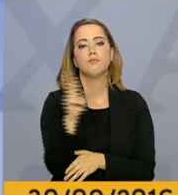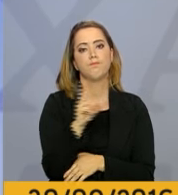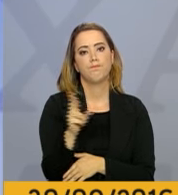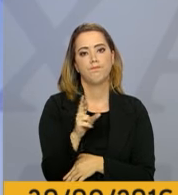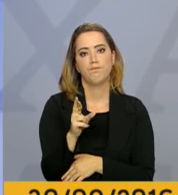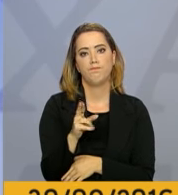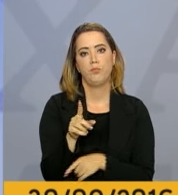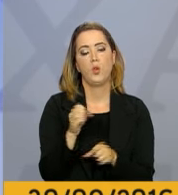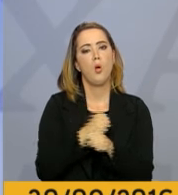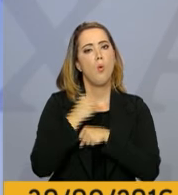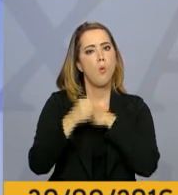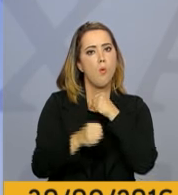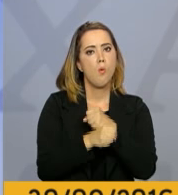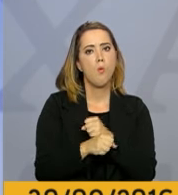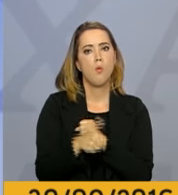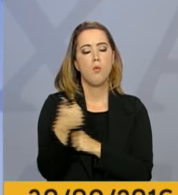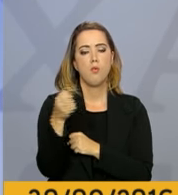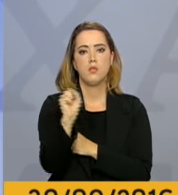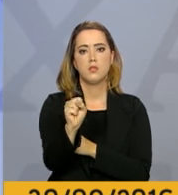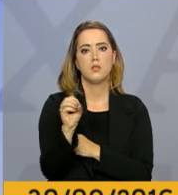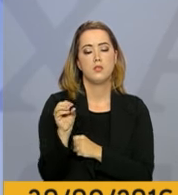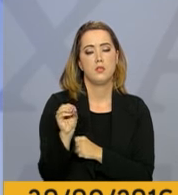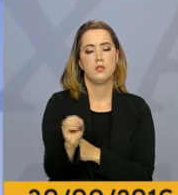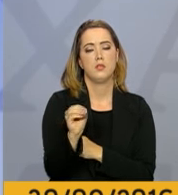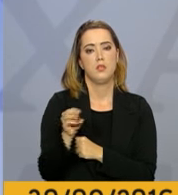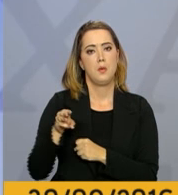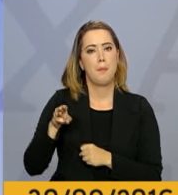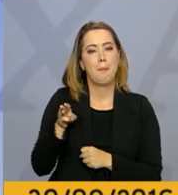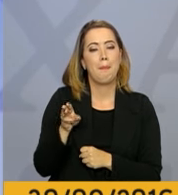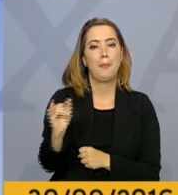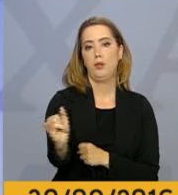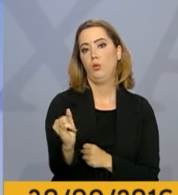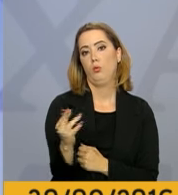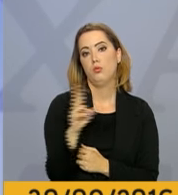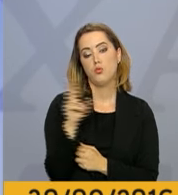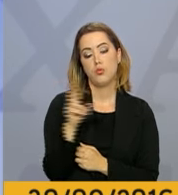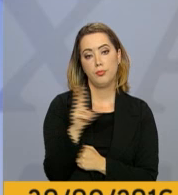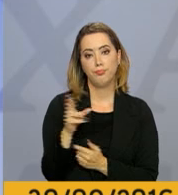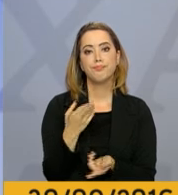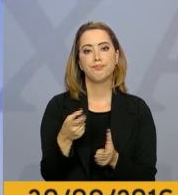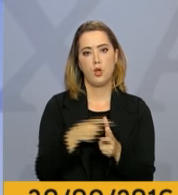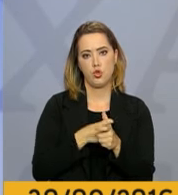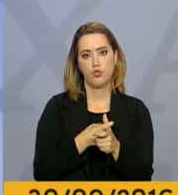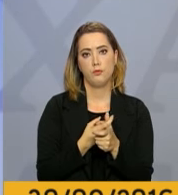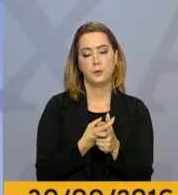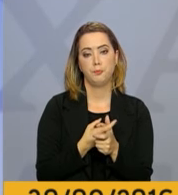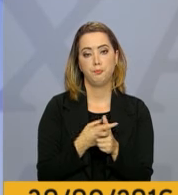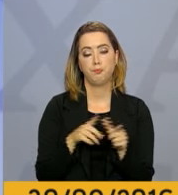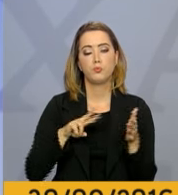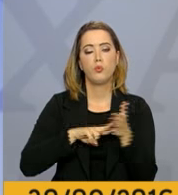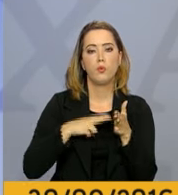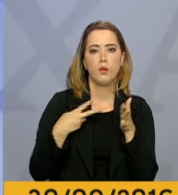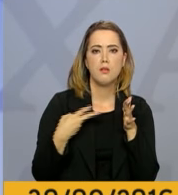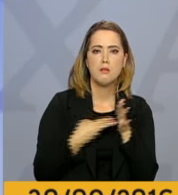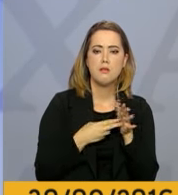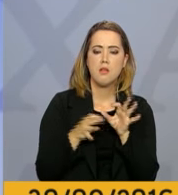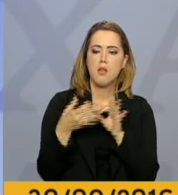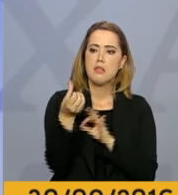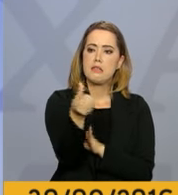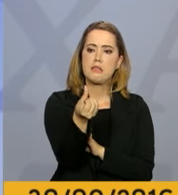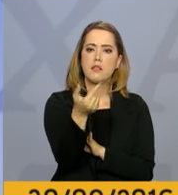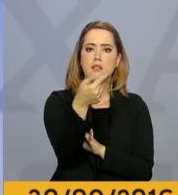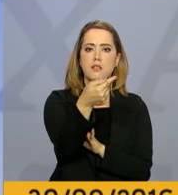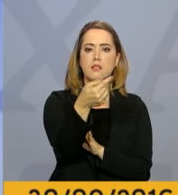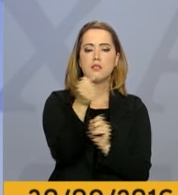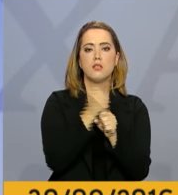que vem, a previsão é atingir de 180 a 190 bilhões de reais. Ou seja, daqui a